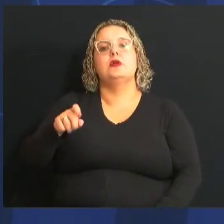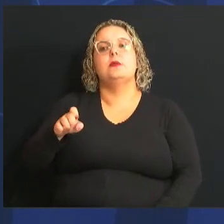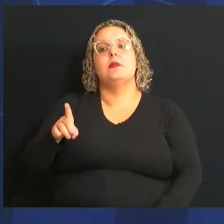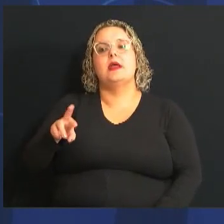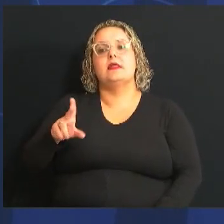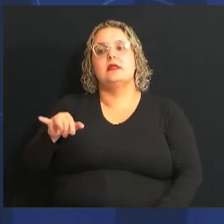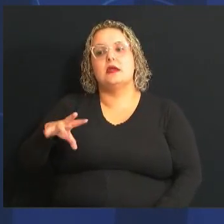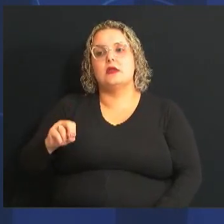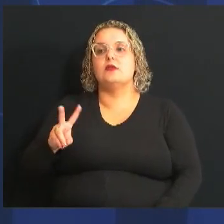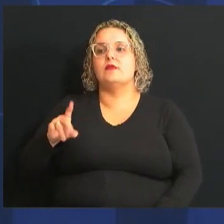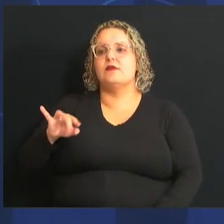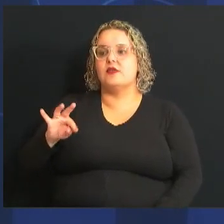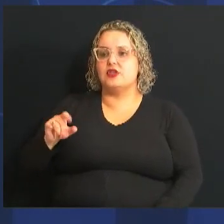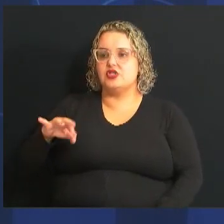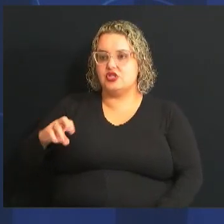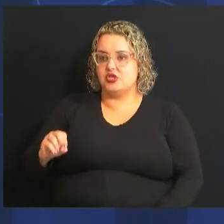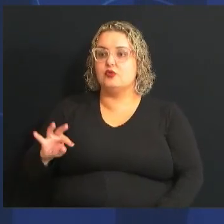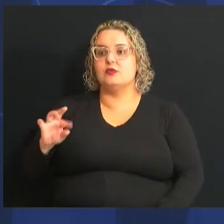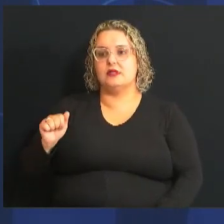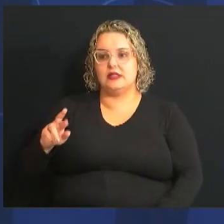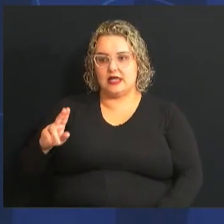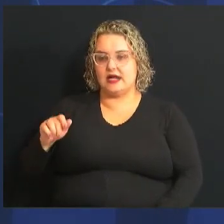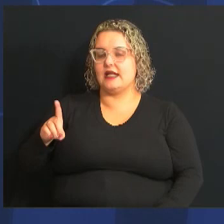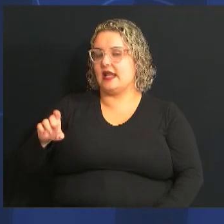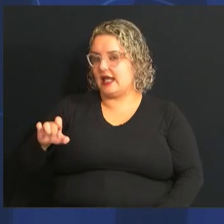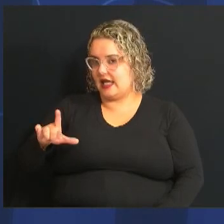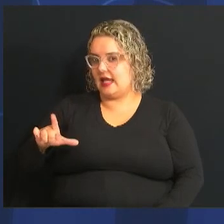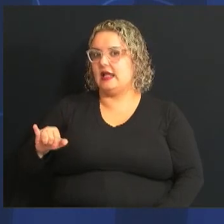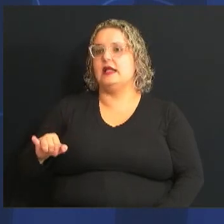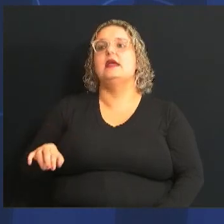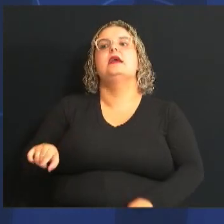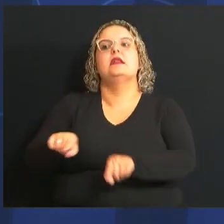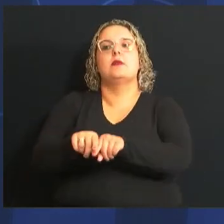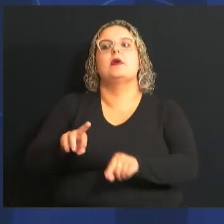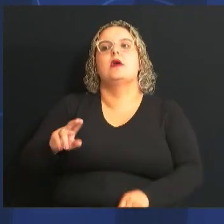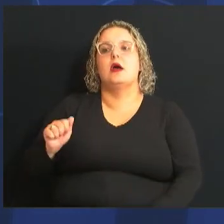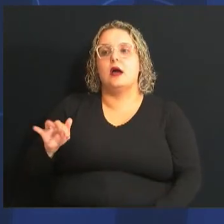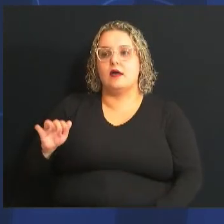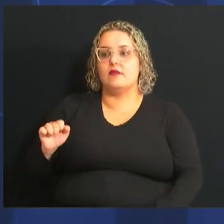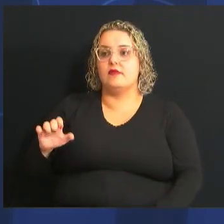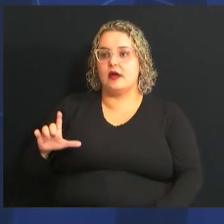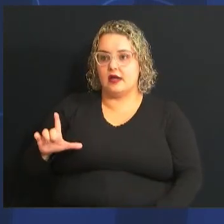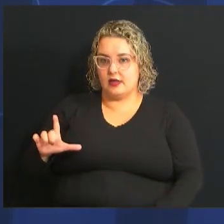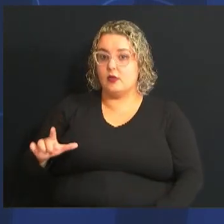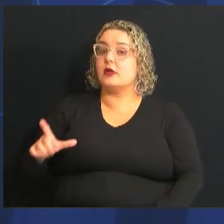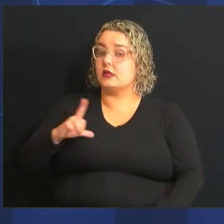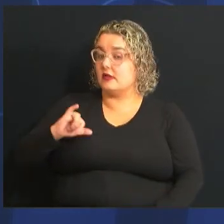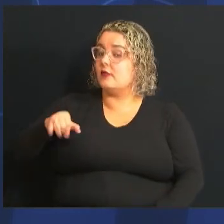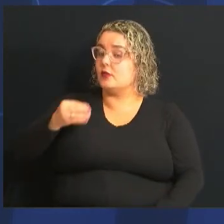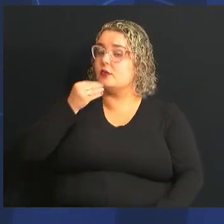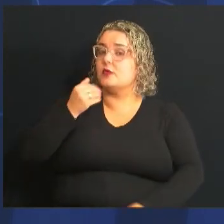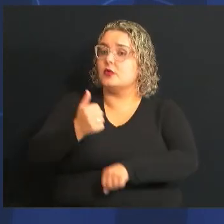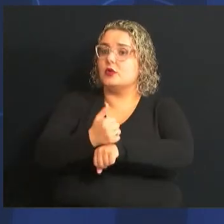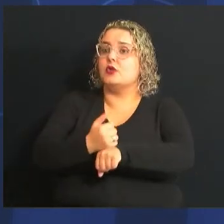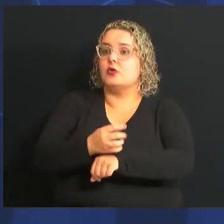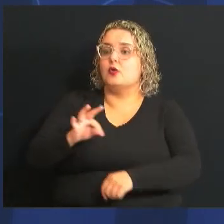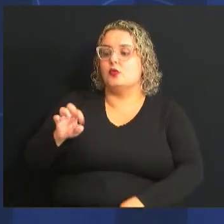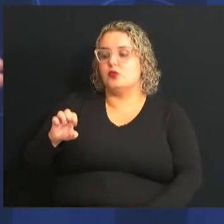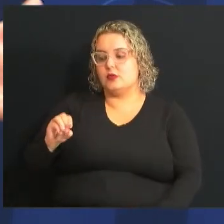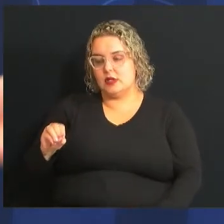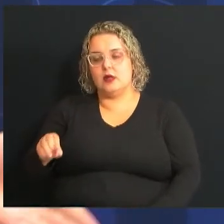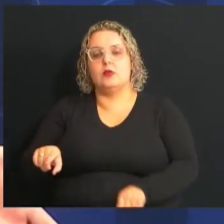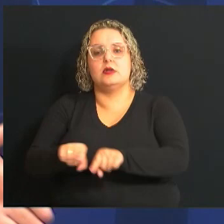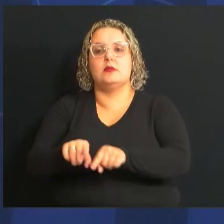Vitinho, Tardelli e Rafael, que já teve oportunidade até no profissional, e na frente o Theo e o